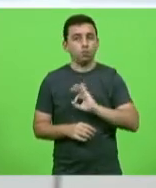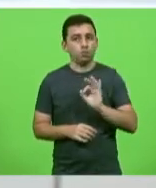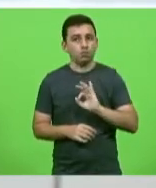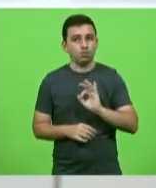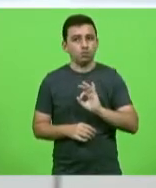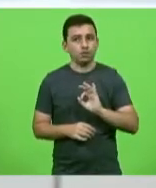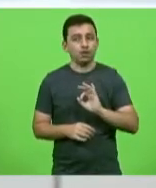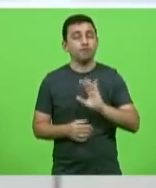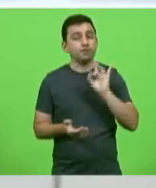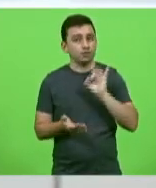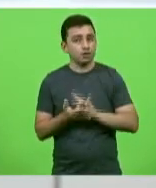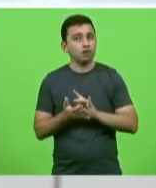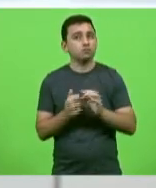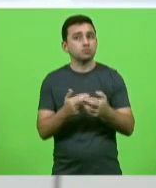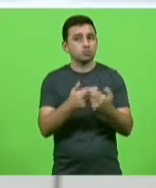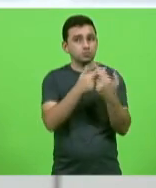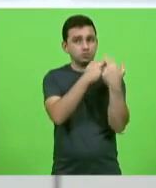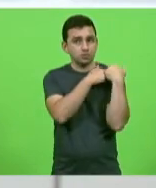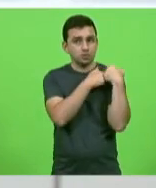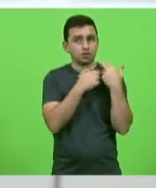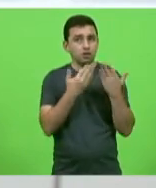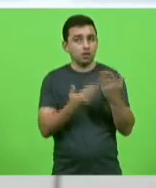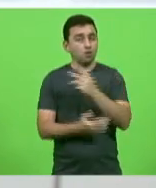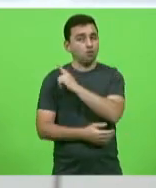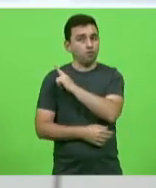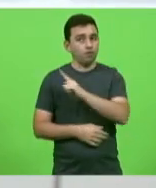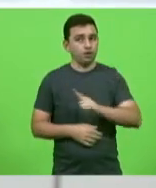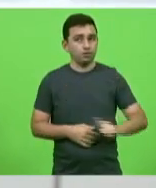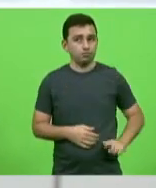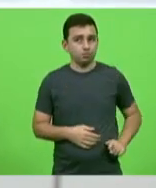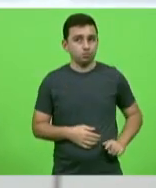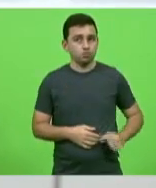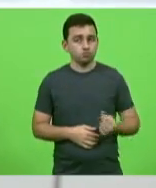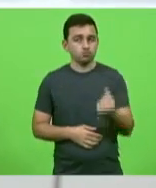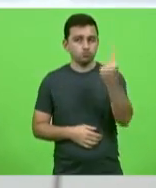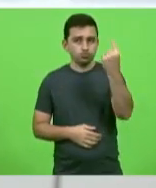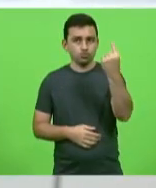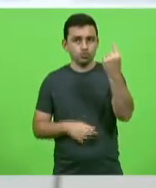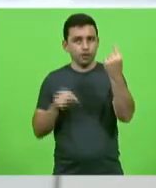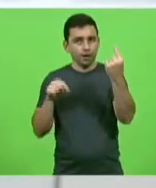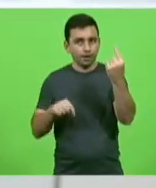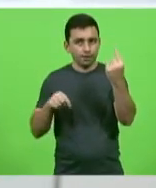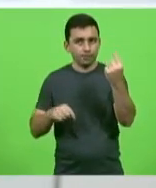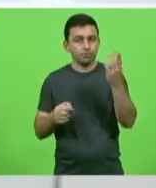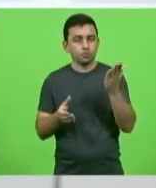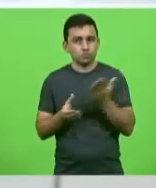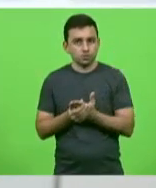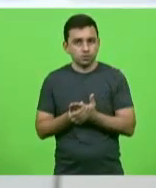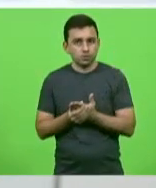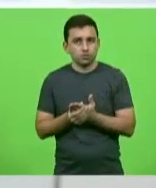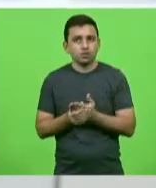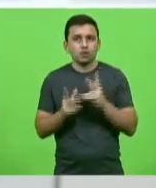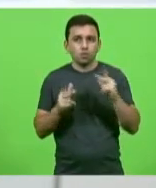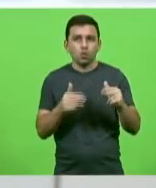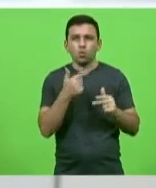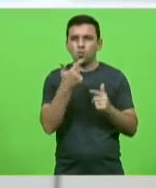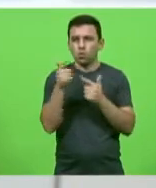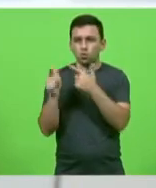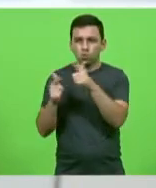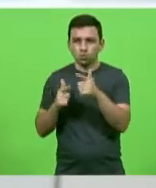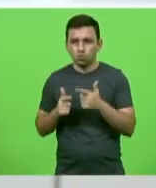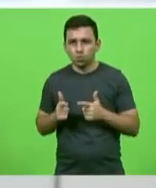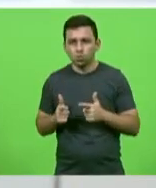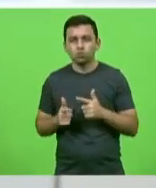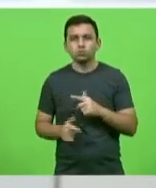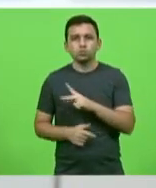seja dita a responsabilidade do Senhor Governador único alvo neste processo assim como os demais agentes públicos